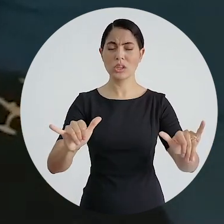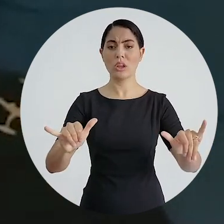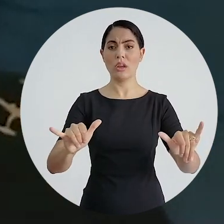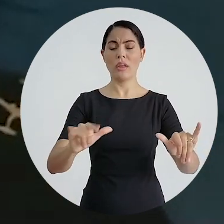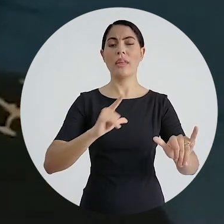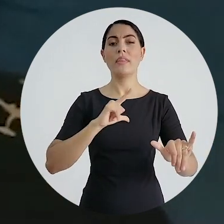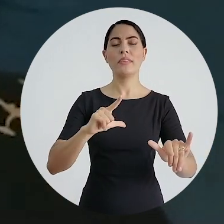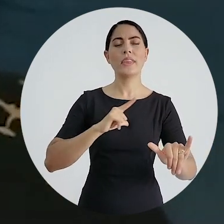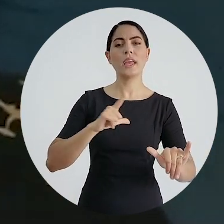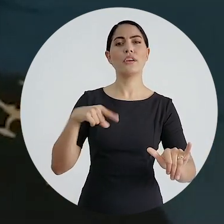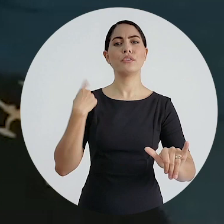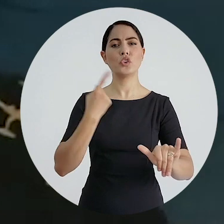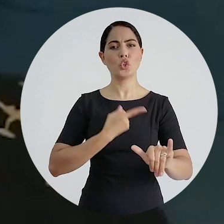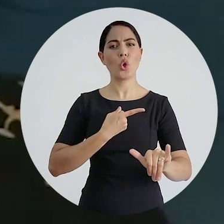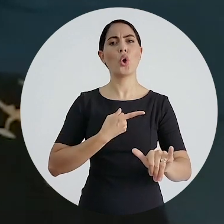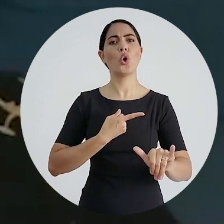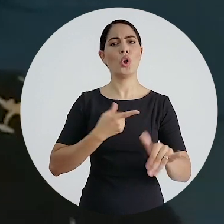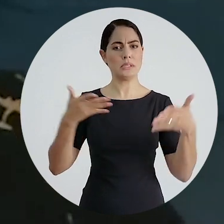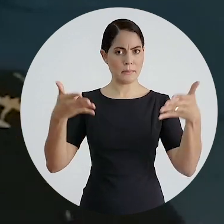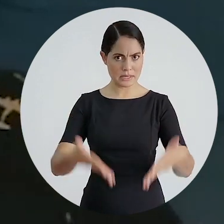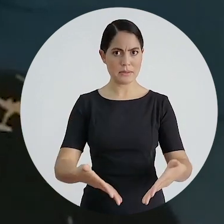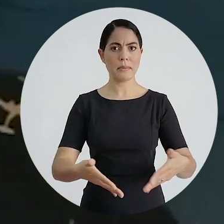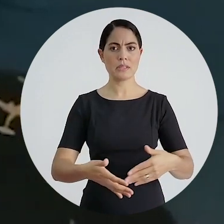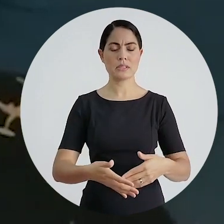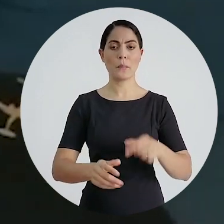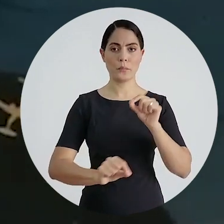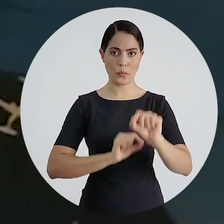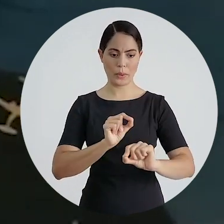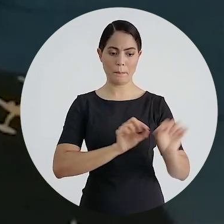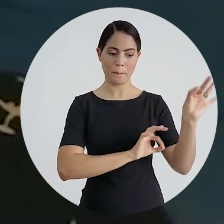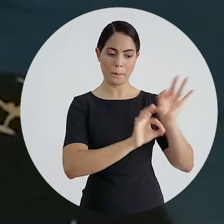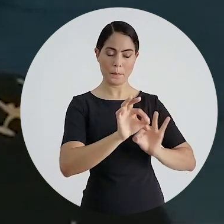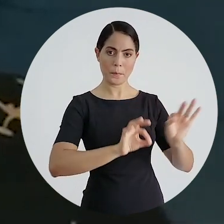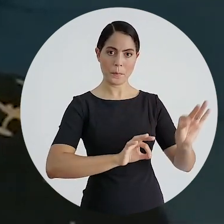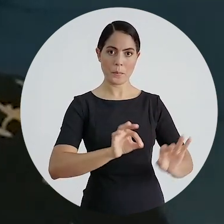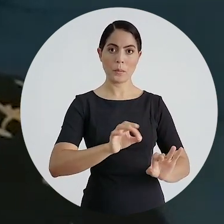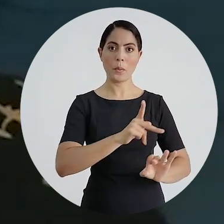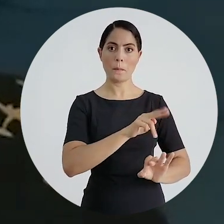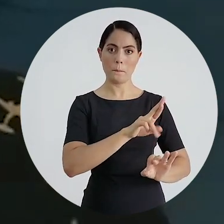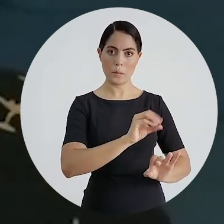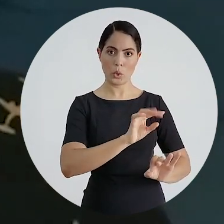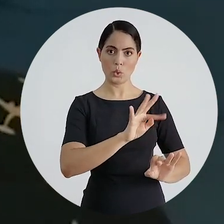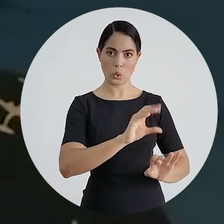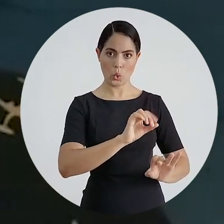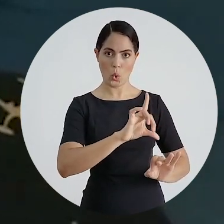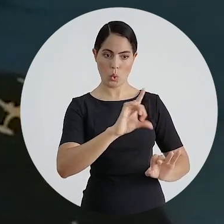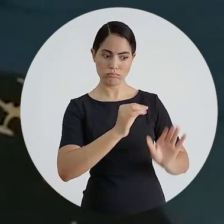nós participamos da formulação de um protocolo que foi